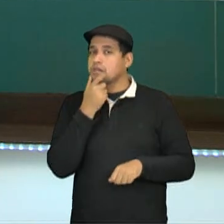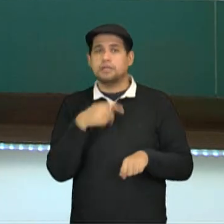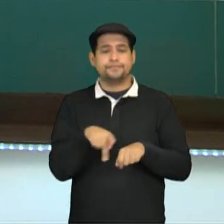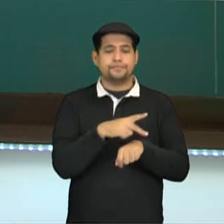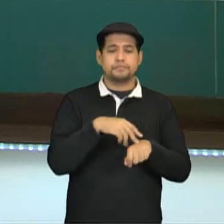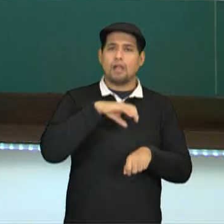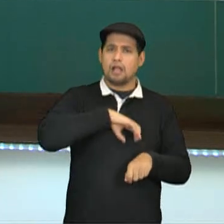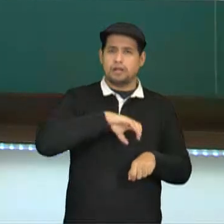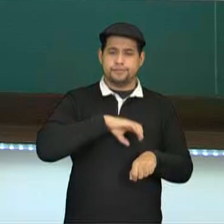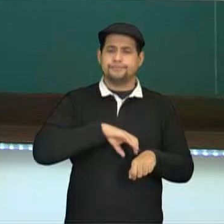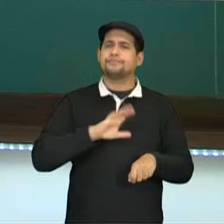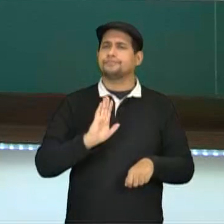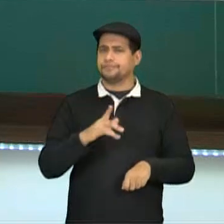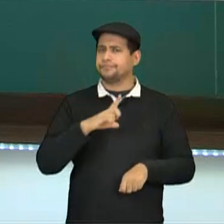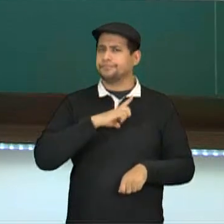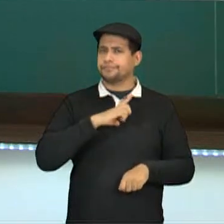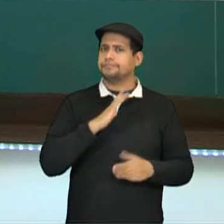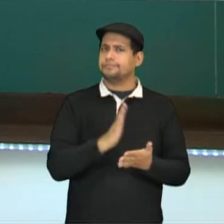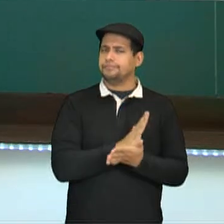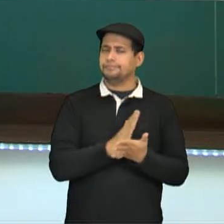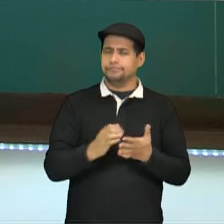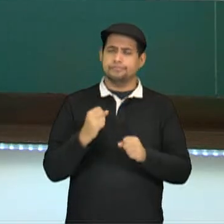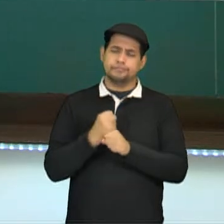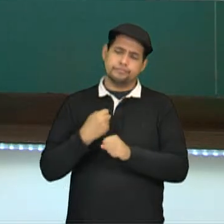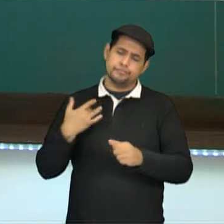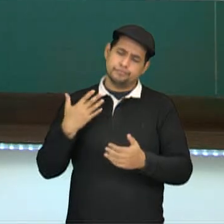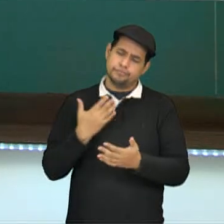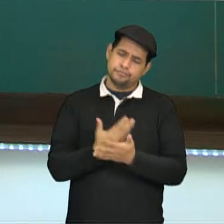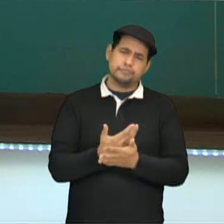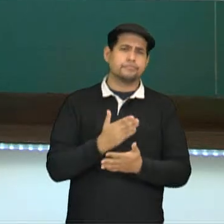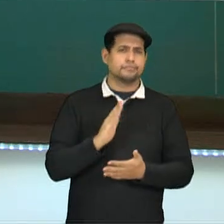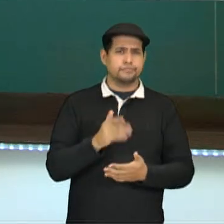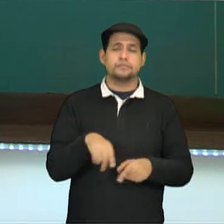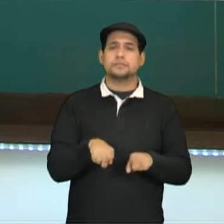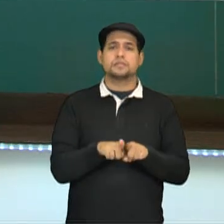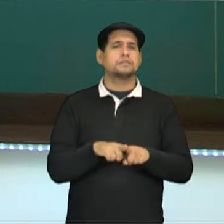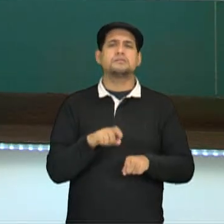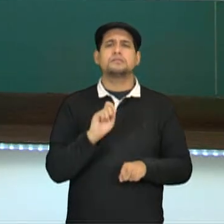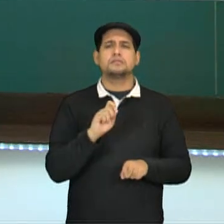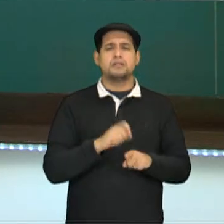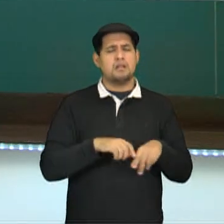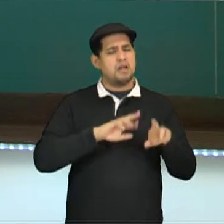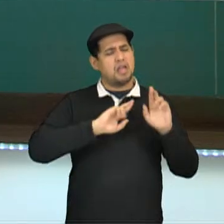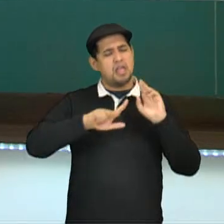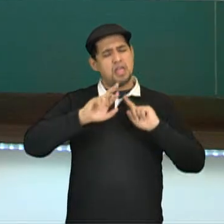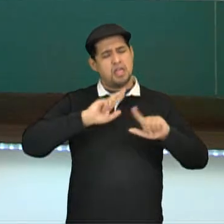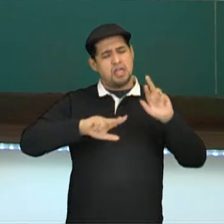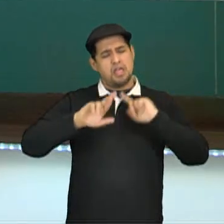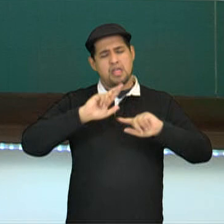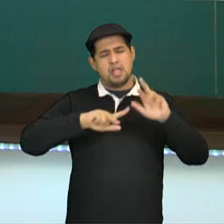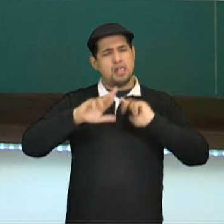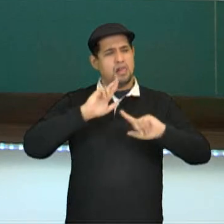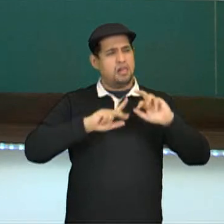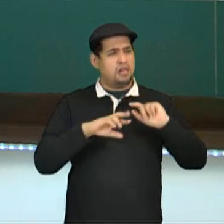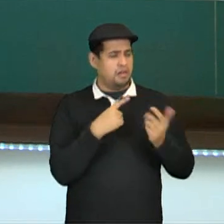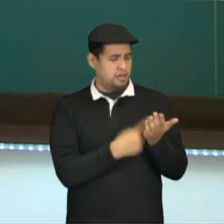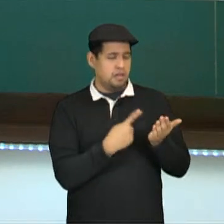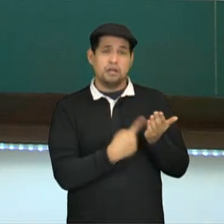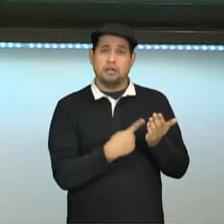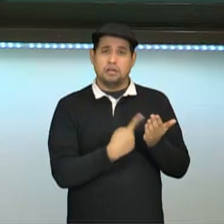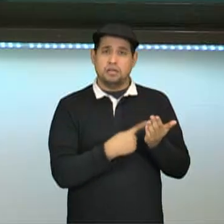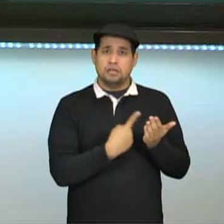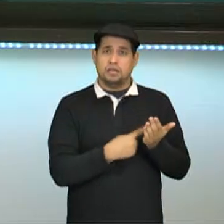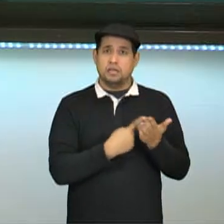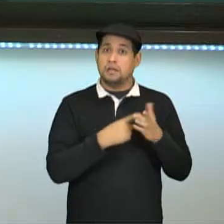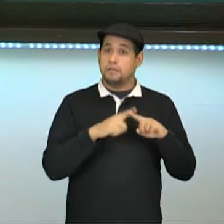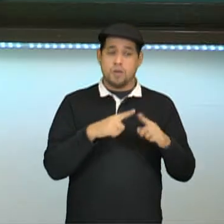já mantinham já há algumas décadas, há um bom tempo, uma variedade de acordos. Esses